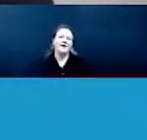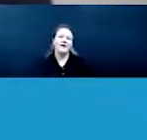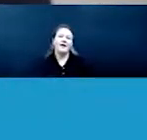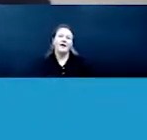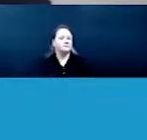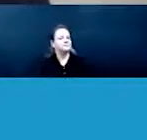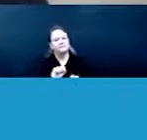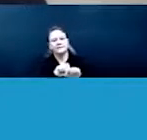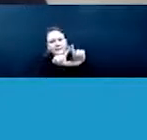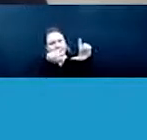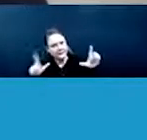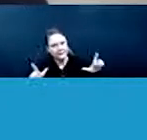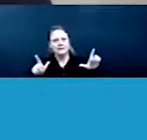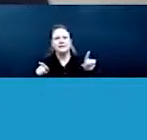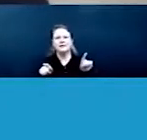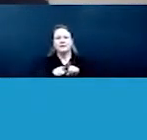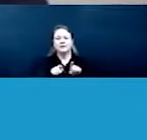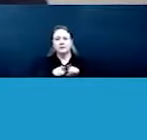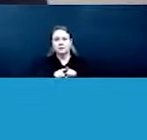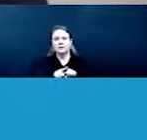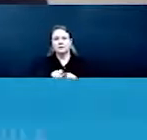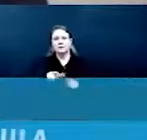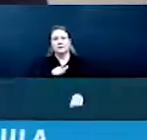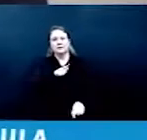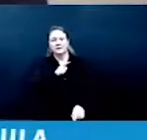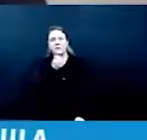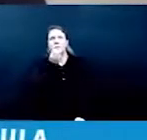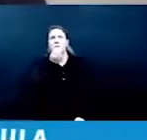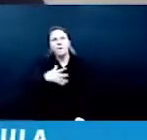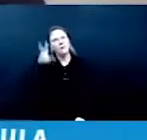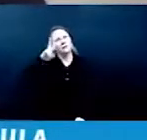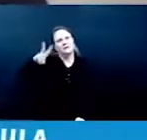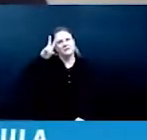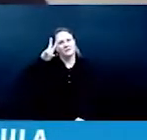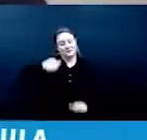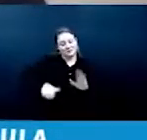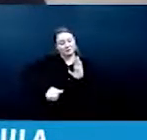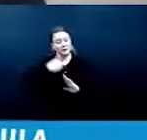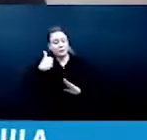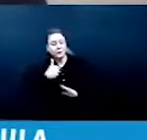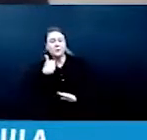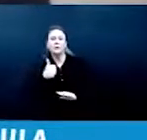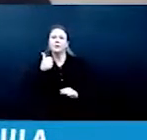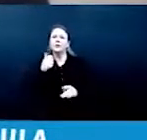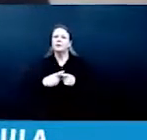é lógico que eu tenho grandes boas lembranças, né? Primeiro porque